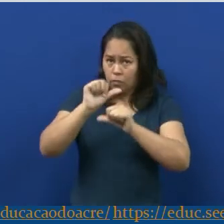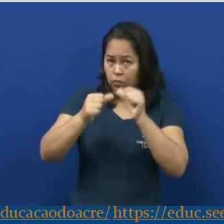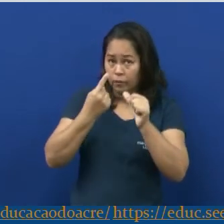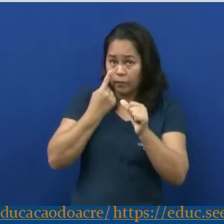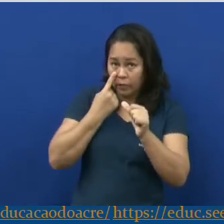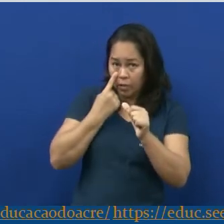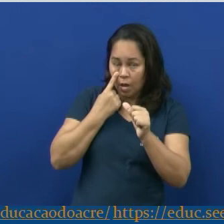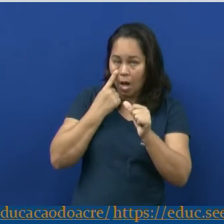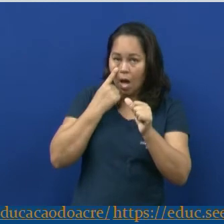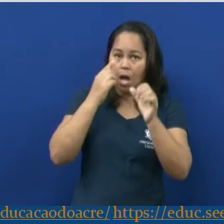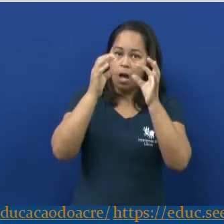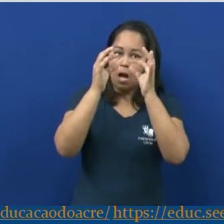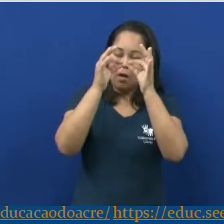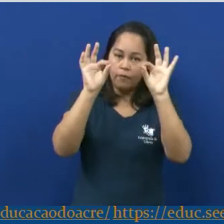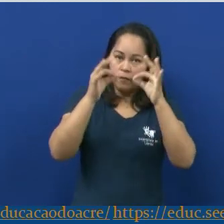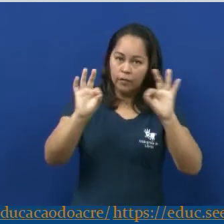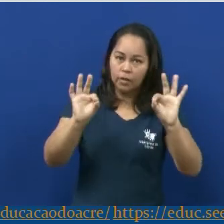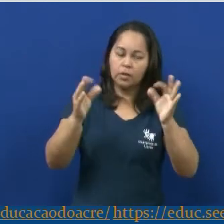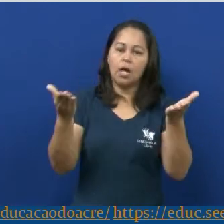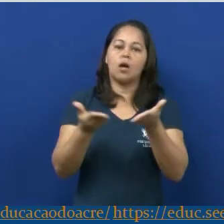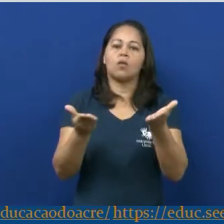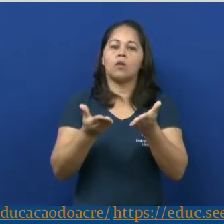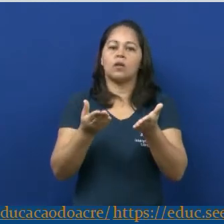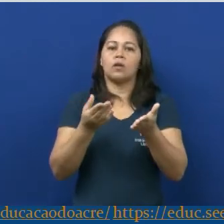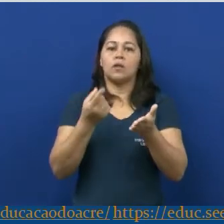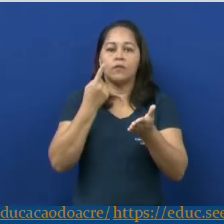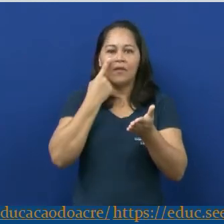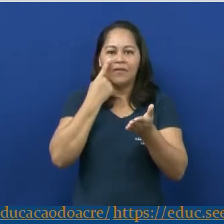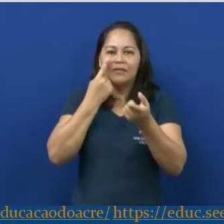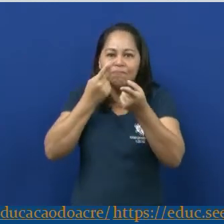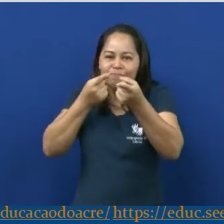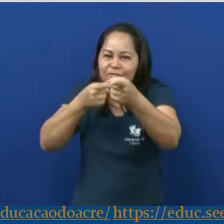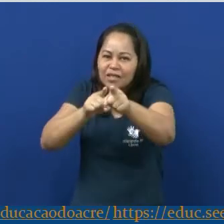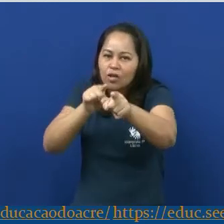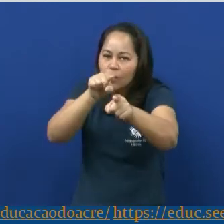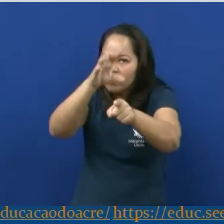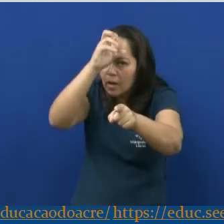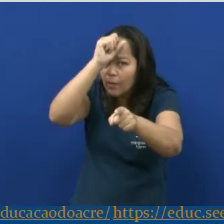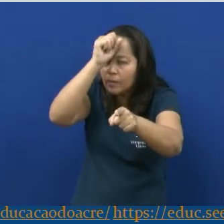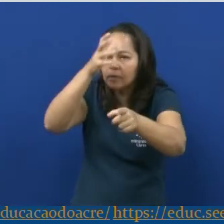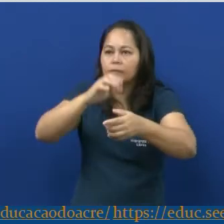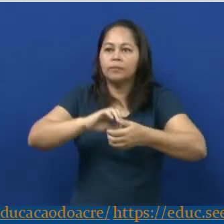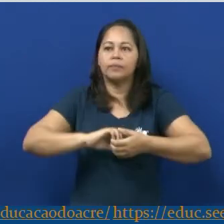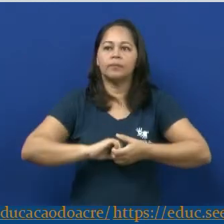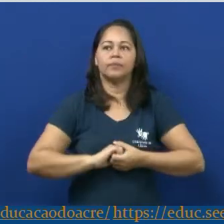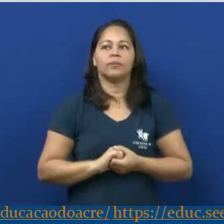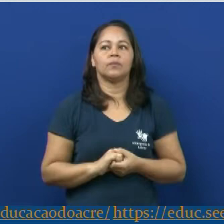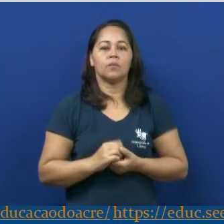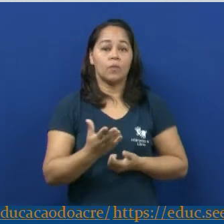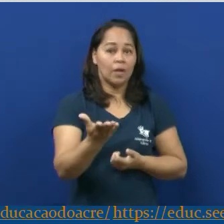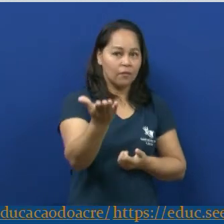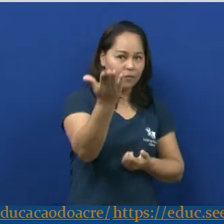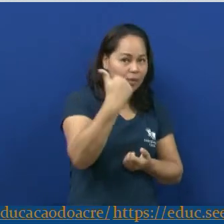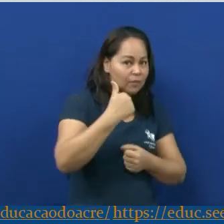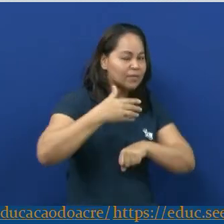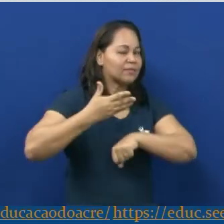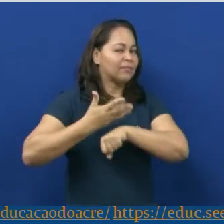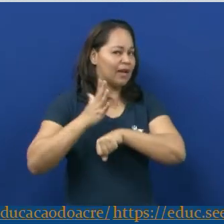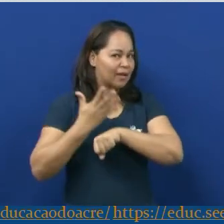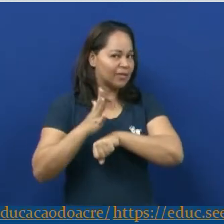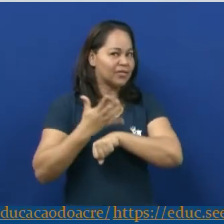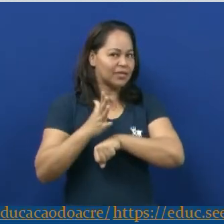você entendeu direitinho a aula eu trouxe dois desafios ali para você light sprites bora praticar